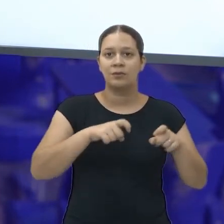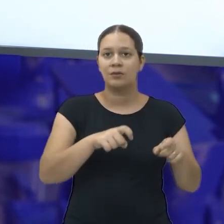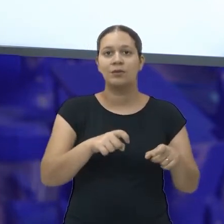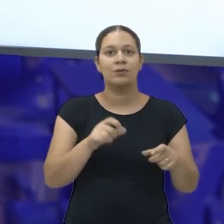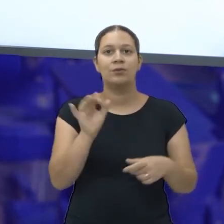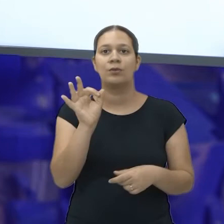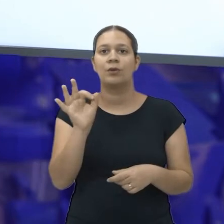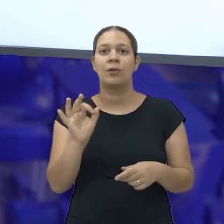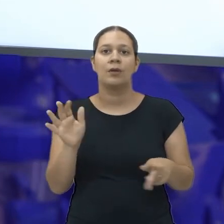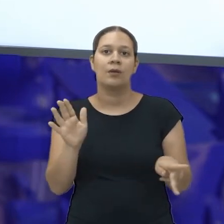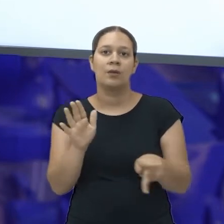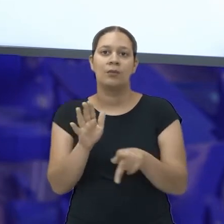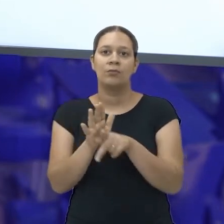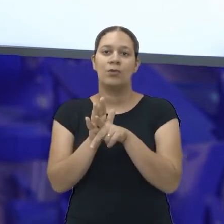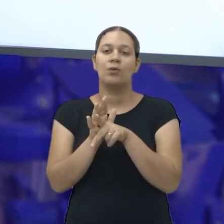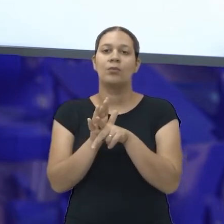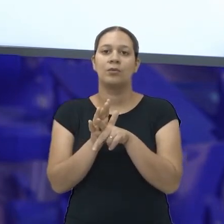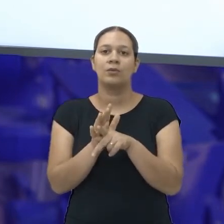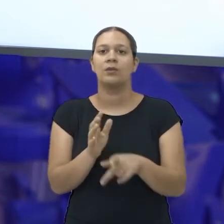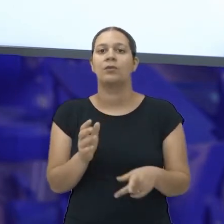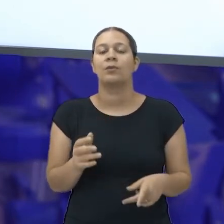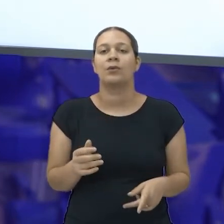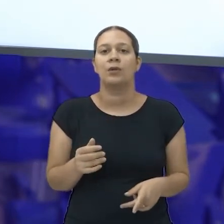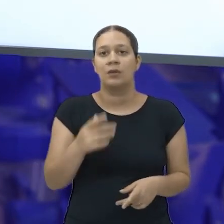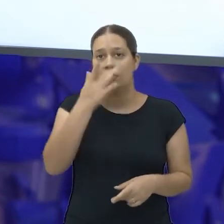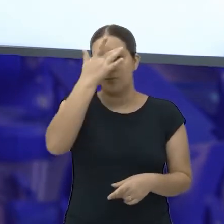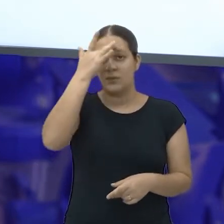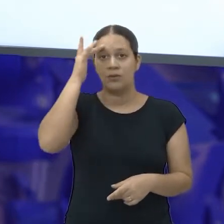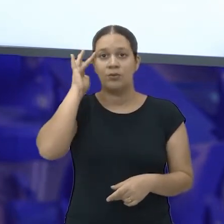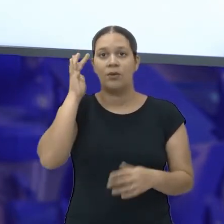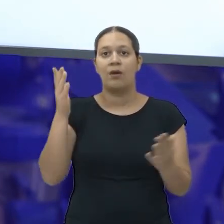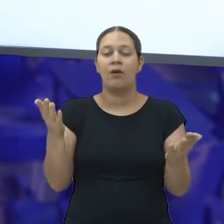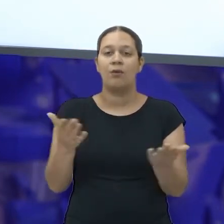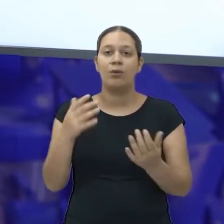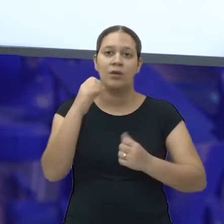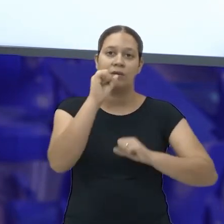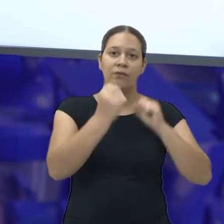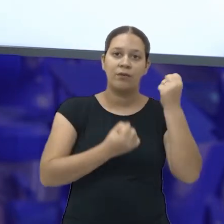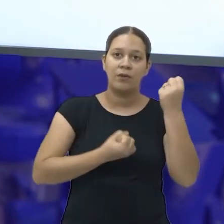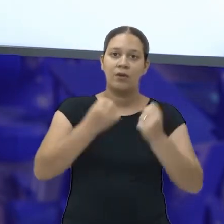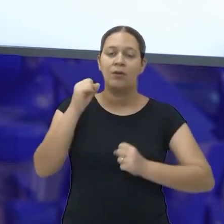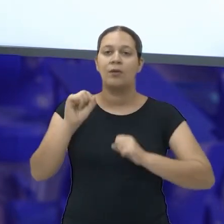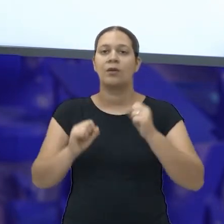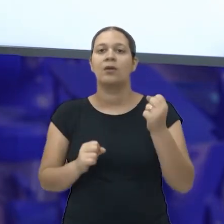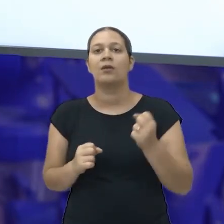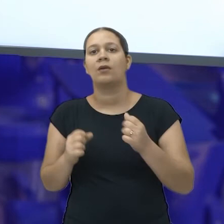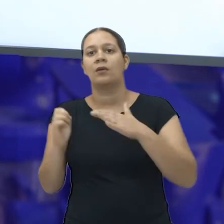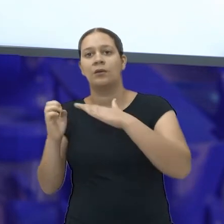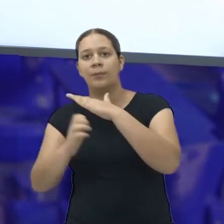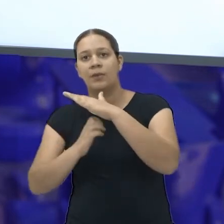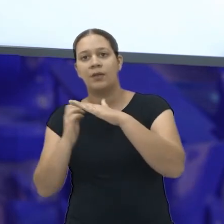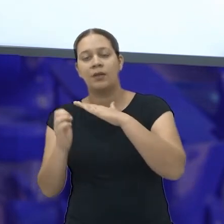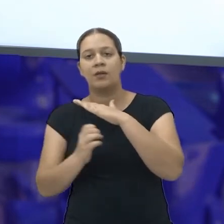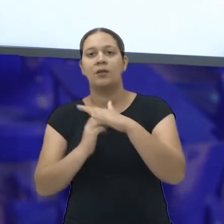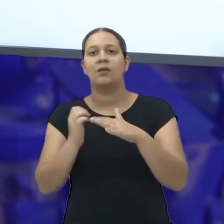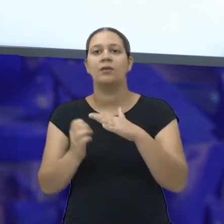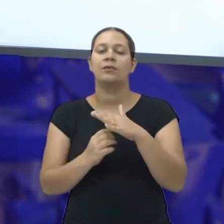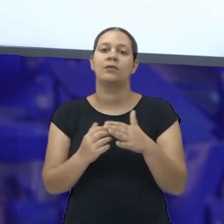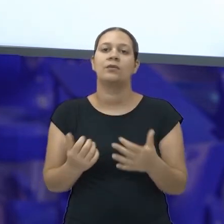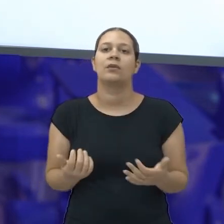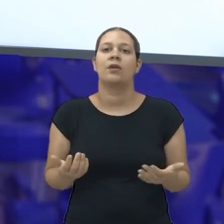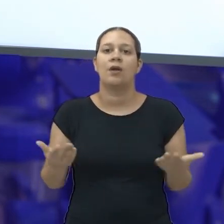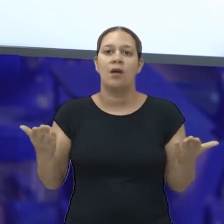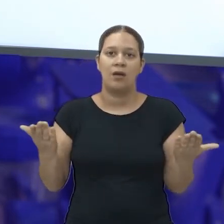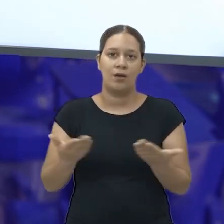às pessoas. O campo pertence a empresas, pertence a indivíduos que concentram a renda. E isso vem de